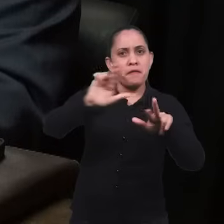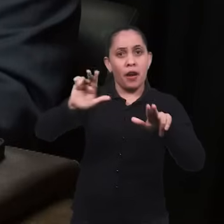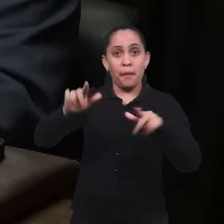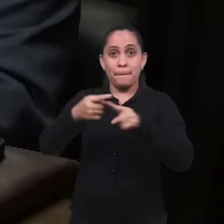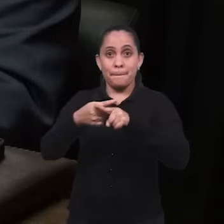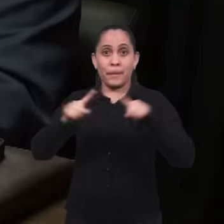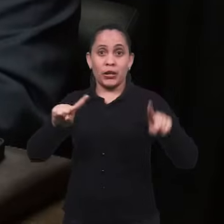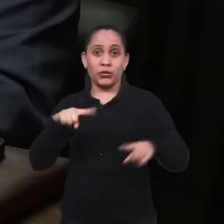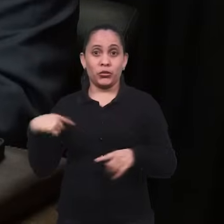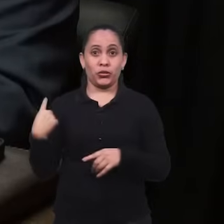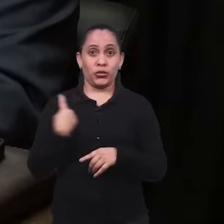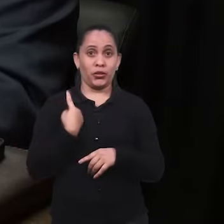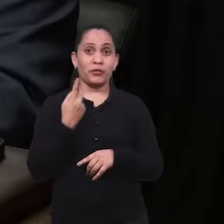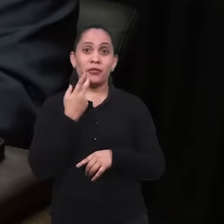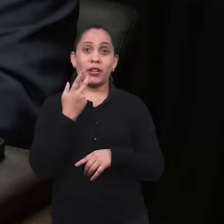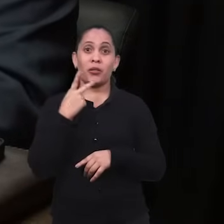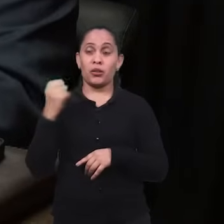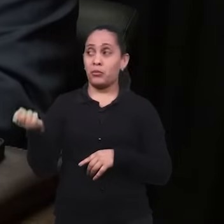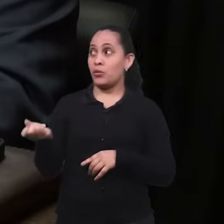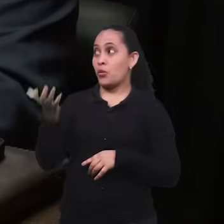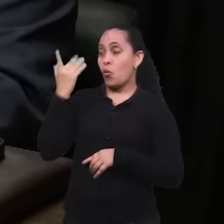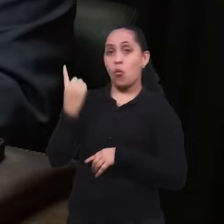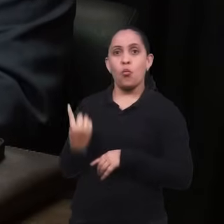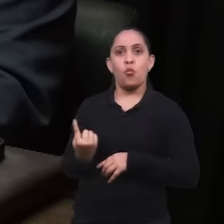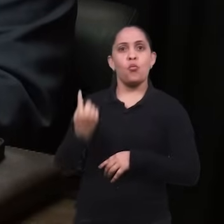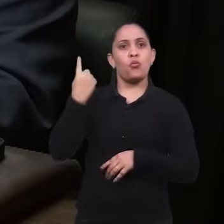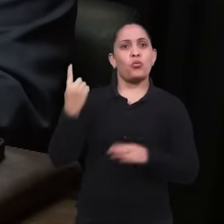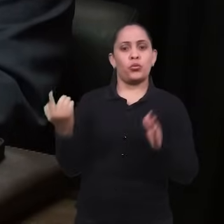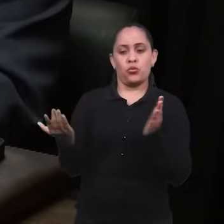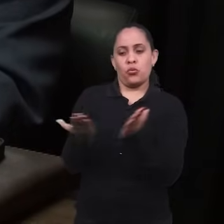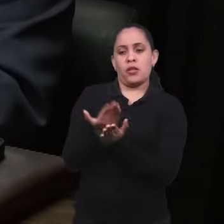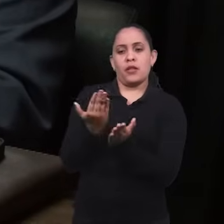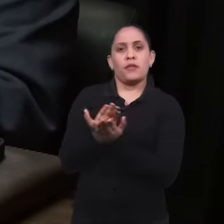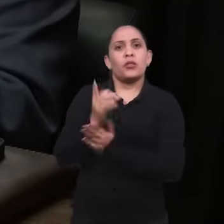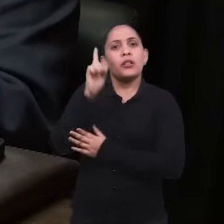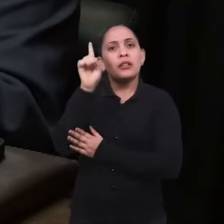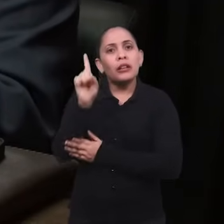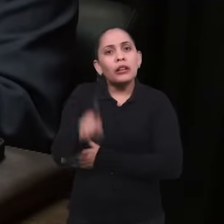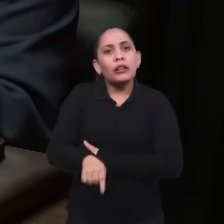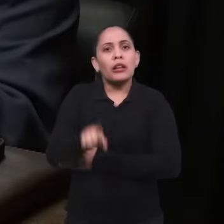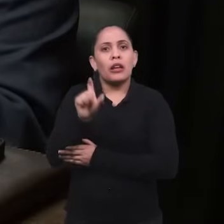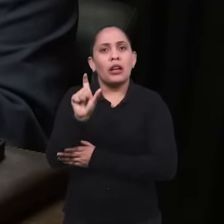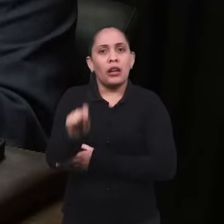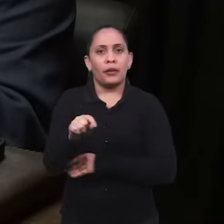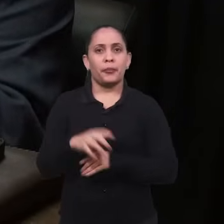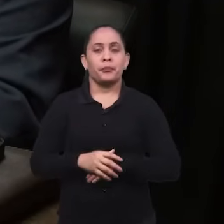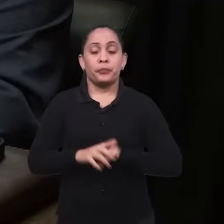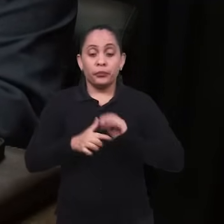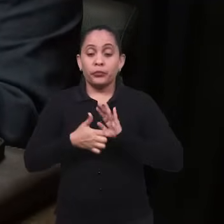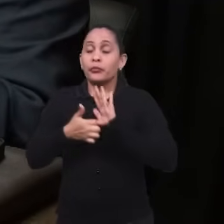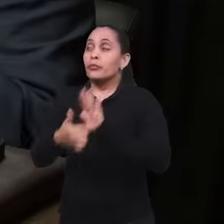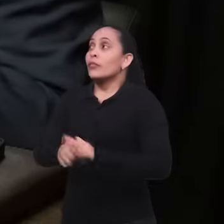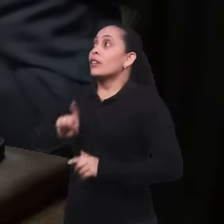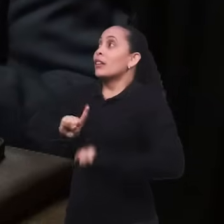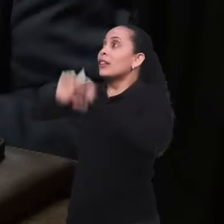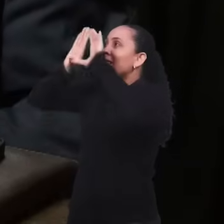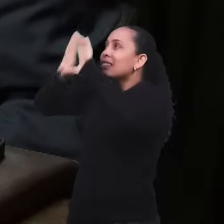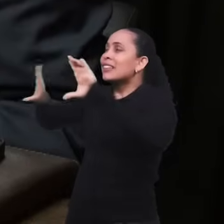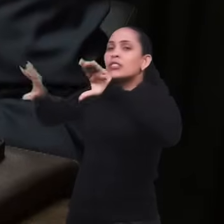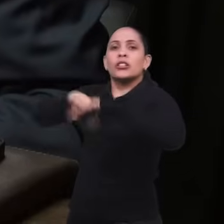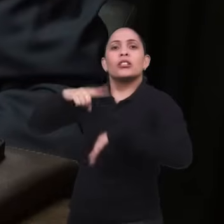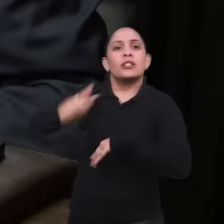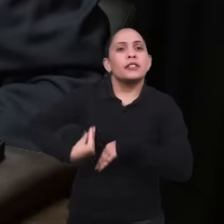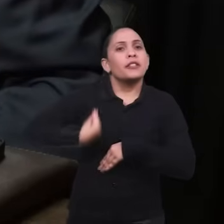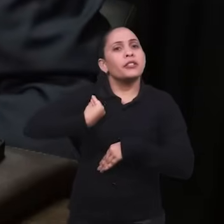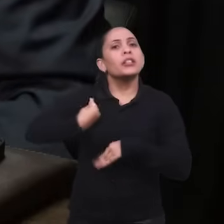estamos malhando com a novilha, a gente escreve um livro só, que é o livro que está registrado na eternidade, que é o